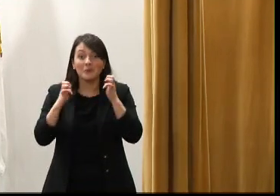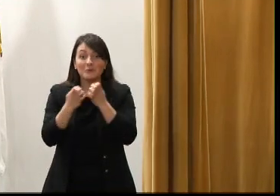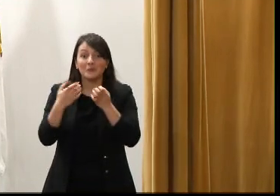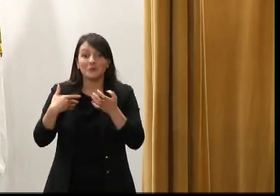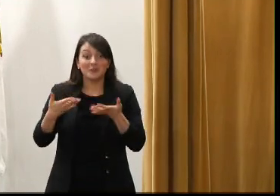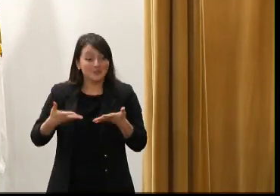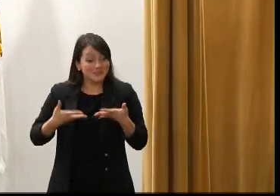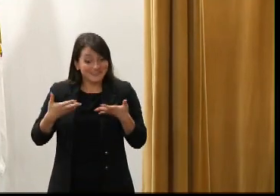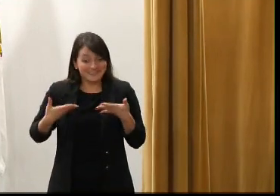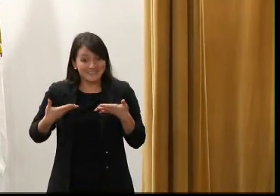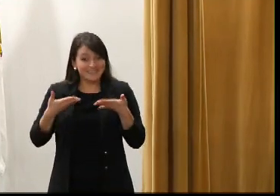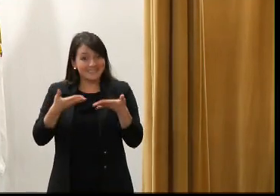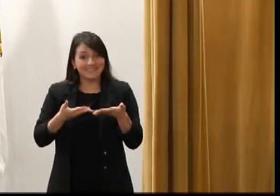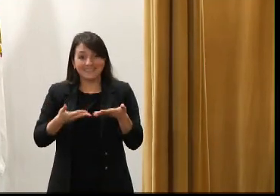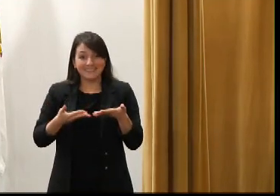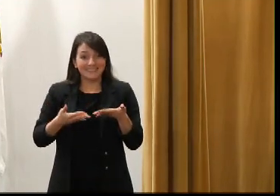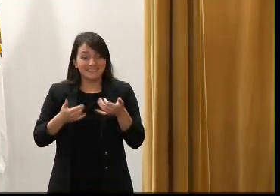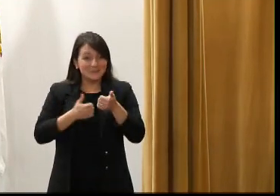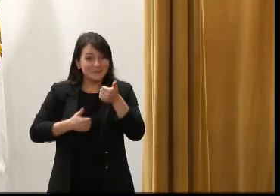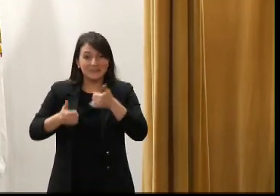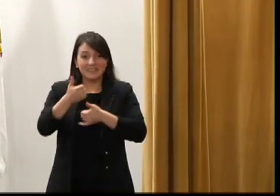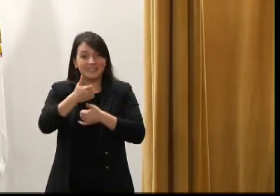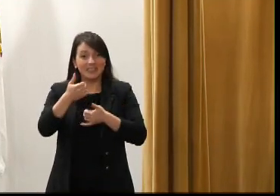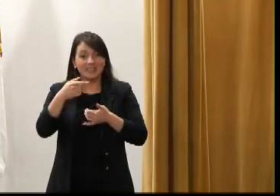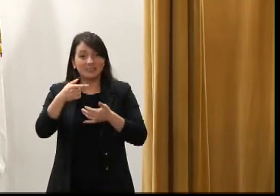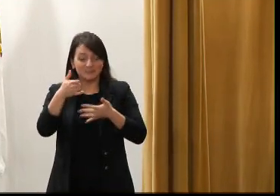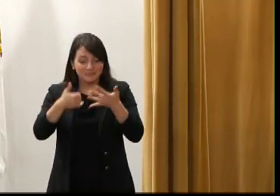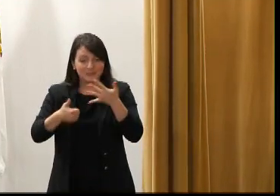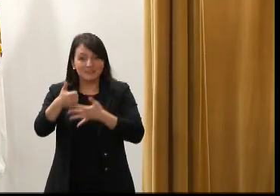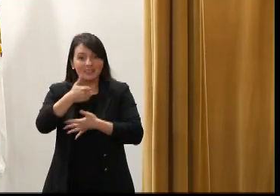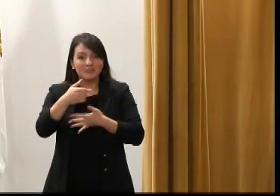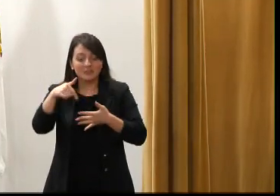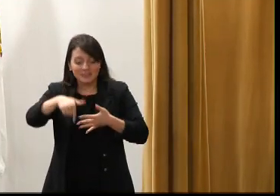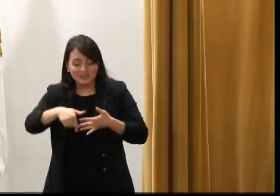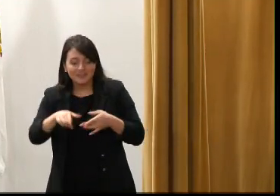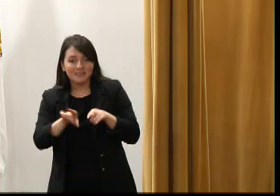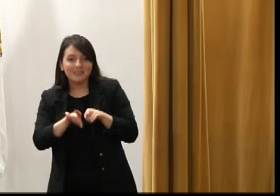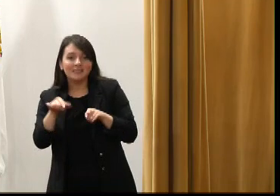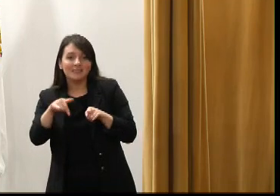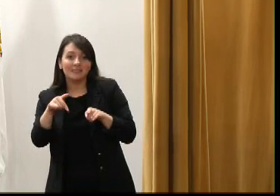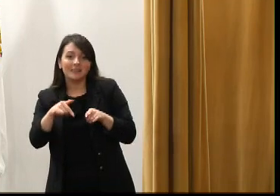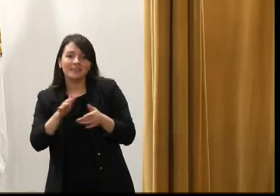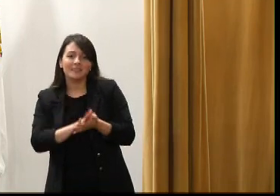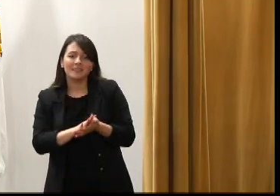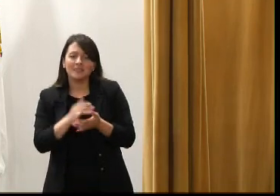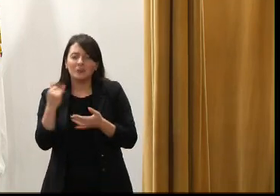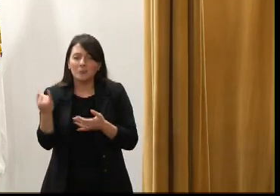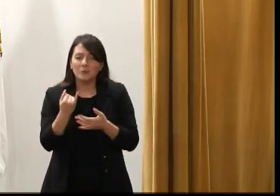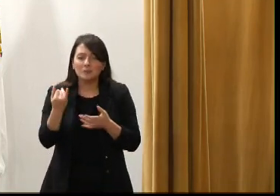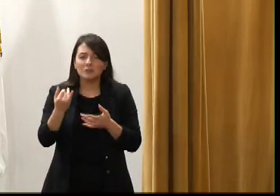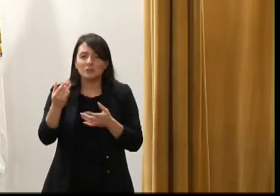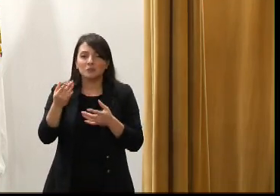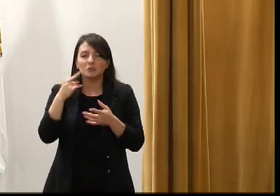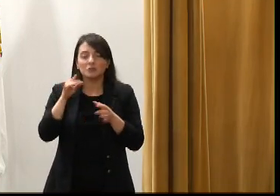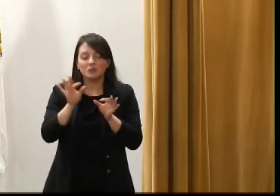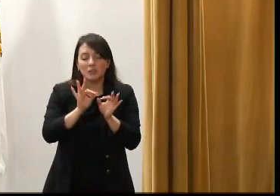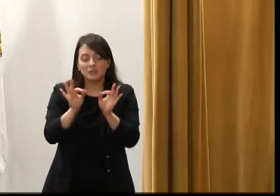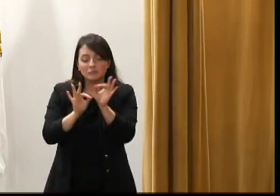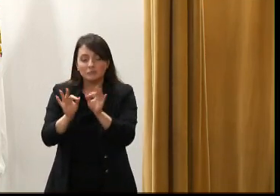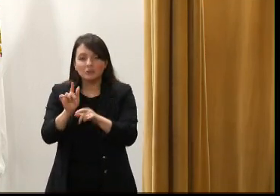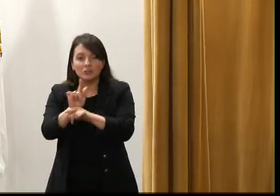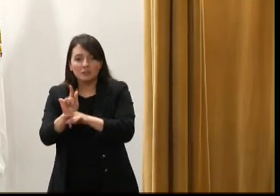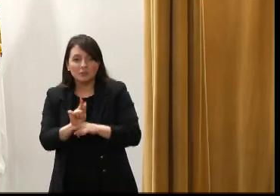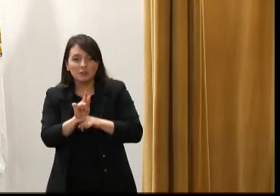muito honrado de estar aqui, que é, digamos, um instrumento importante da gestão ambiental e da consciência